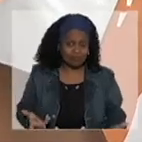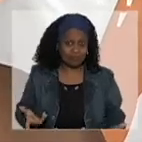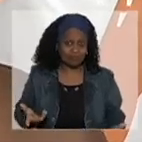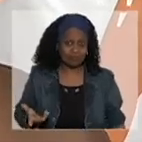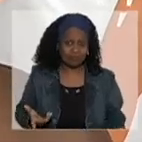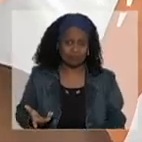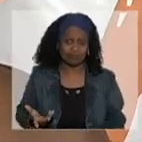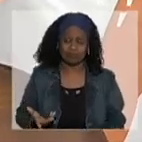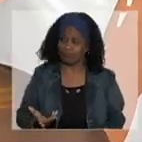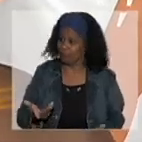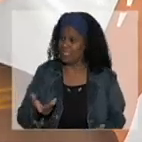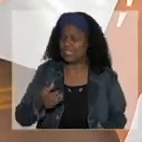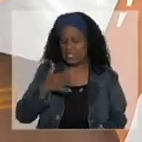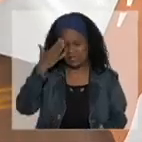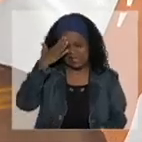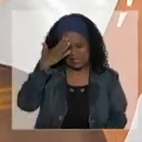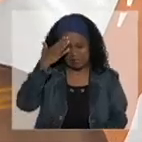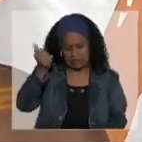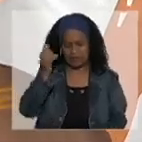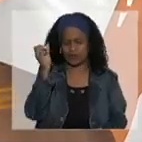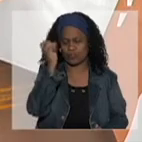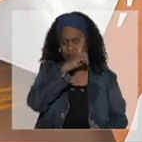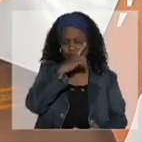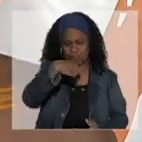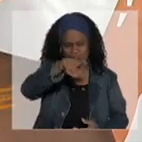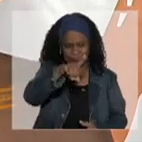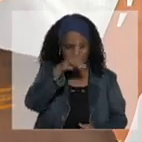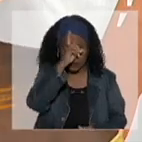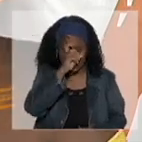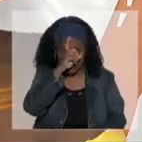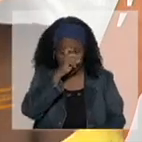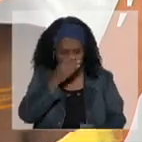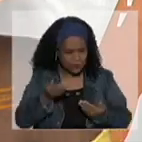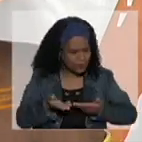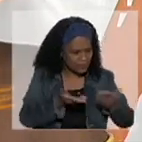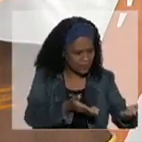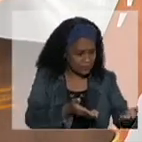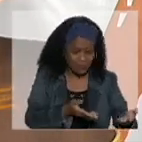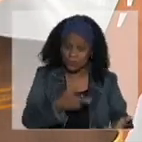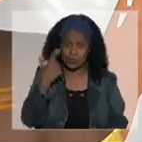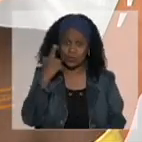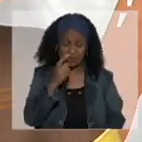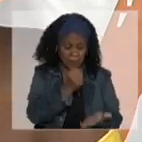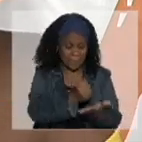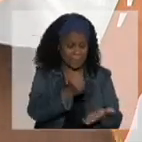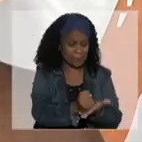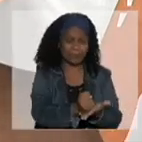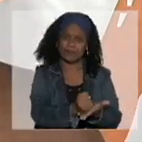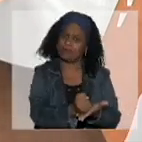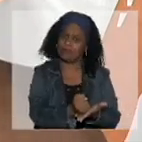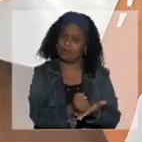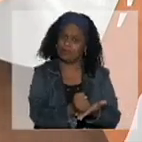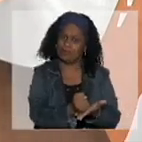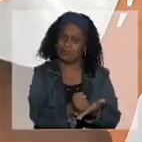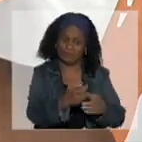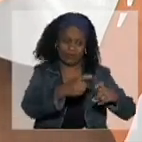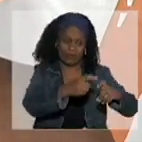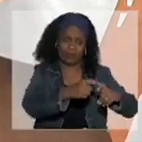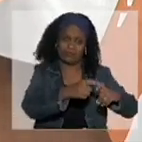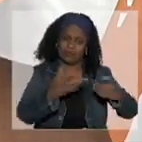e e eu sei como a dificuldade de você e no posto você tem o cartão do sus você não conseguir marcar uma consulta